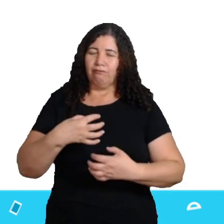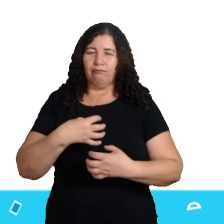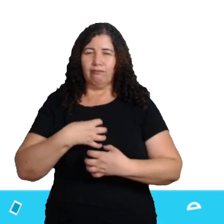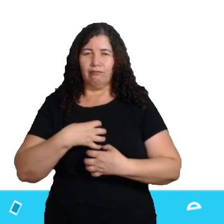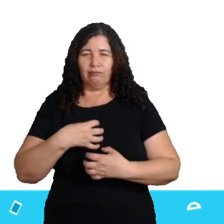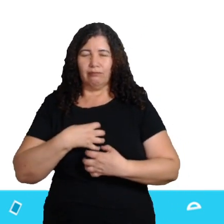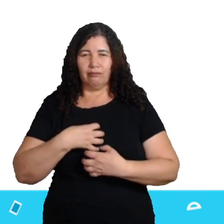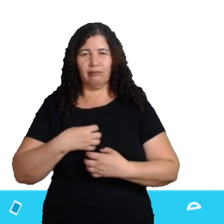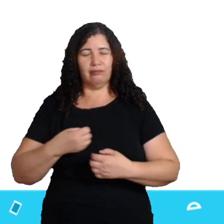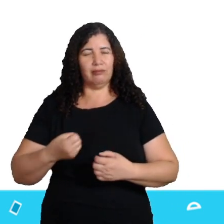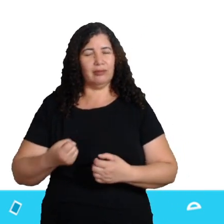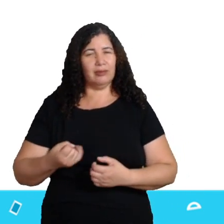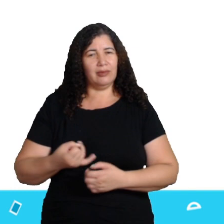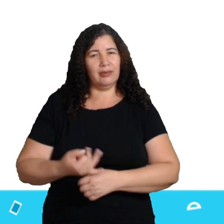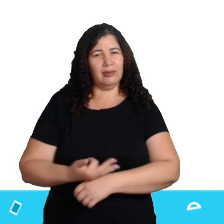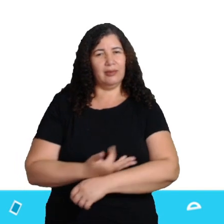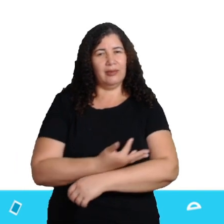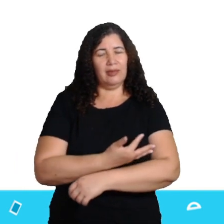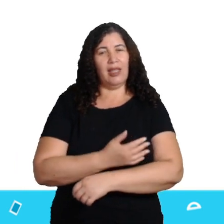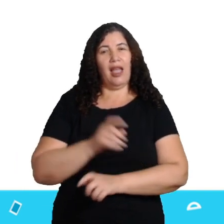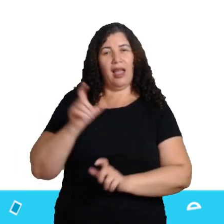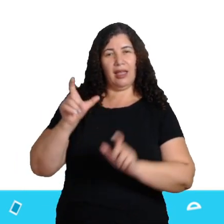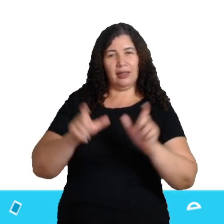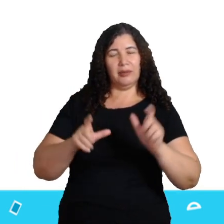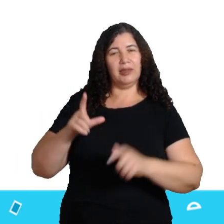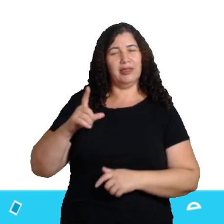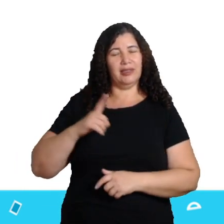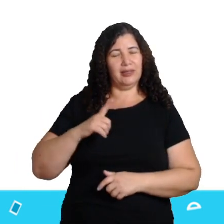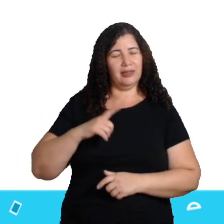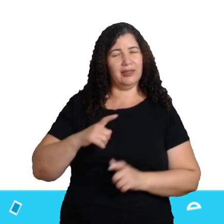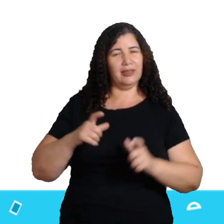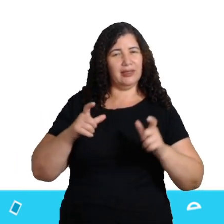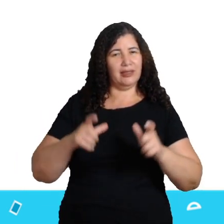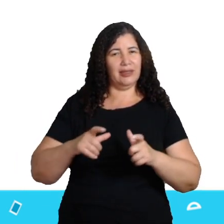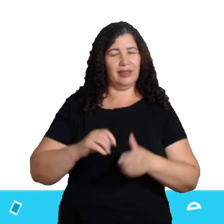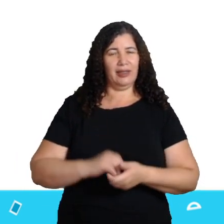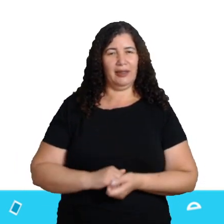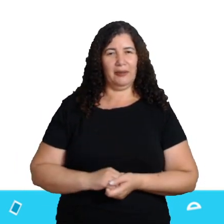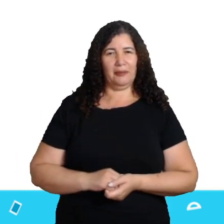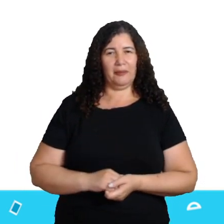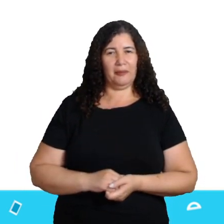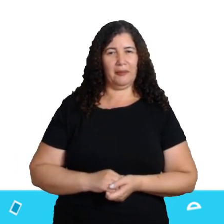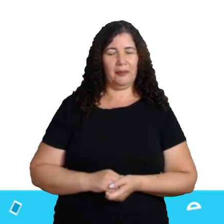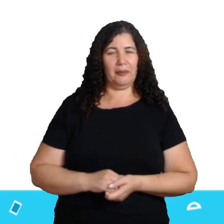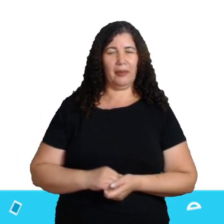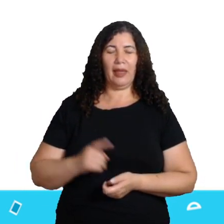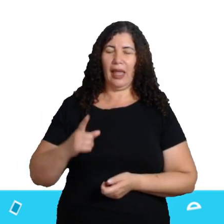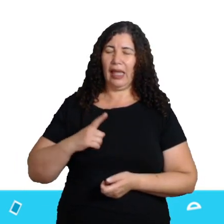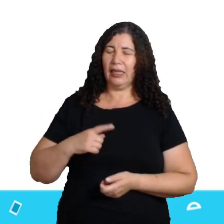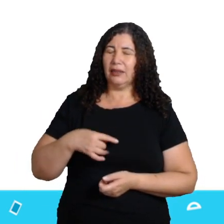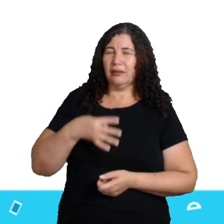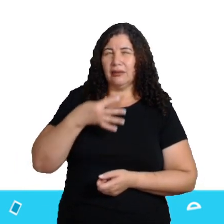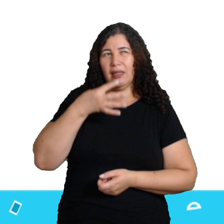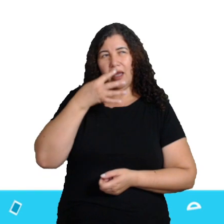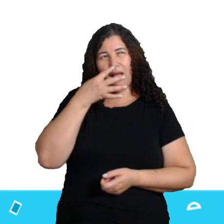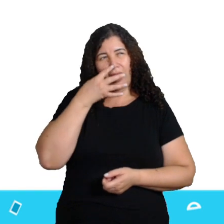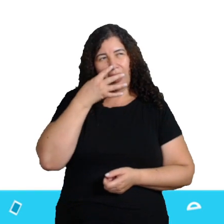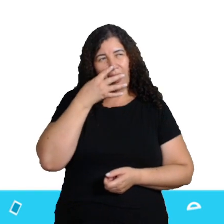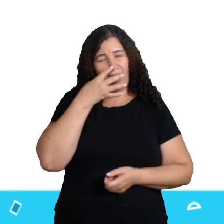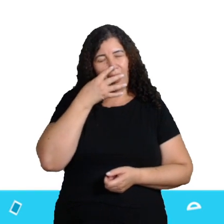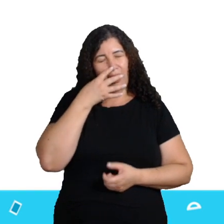sentidos que rodeiam as pessoas de um lugar. Com o mesmo encanto na